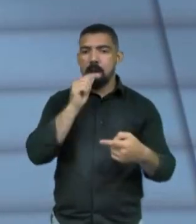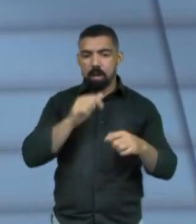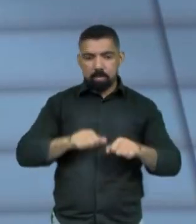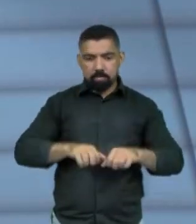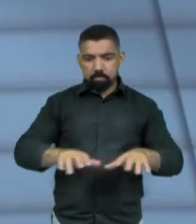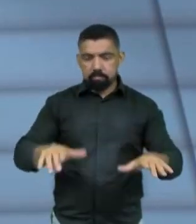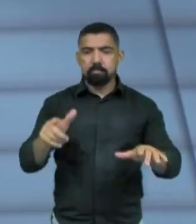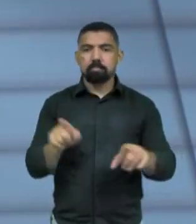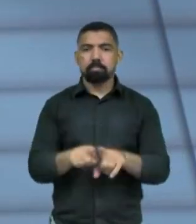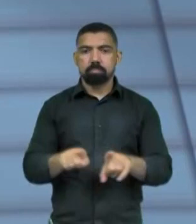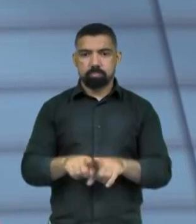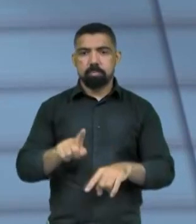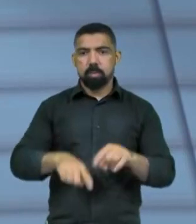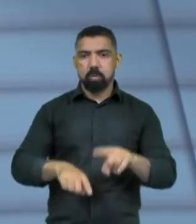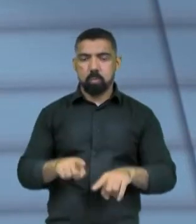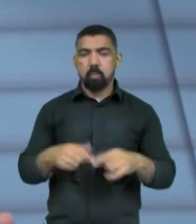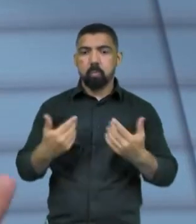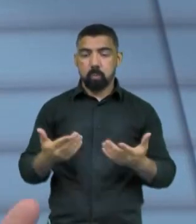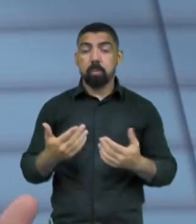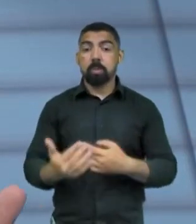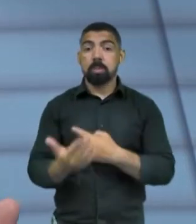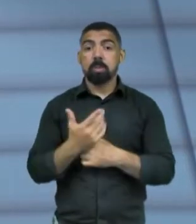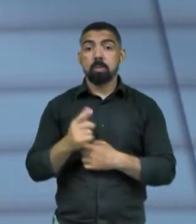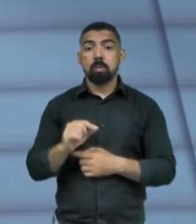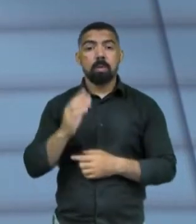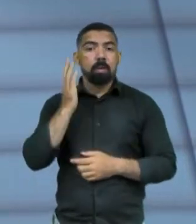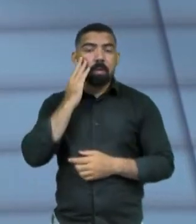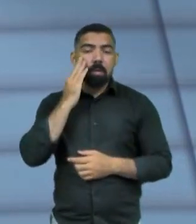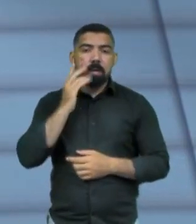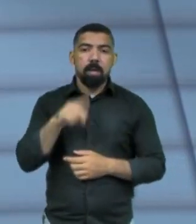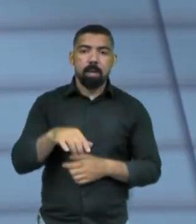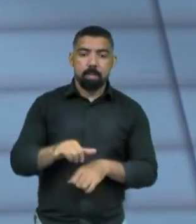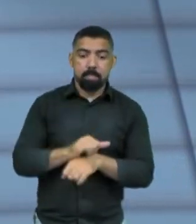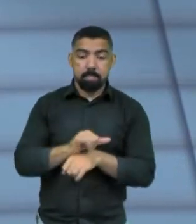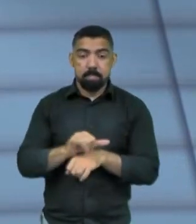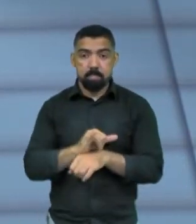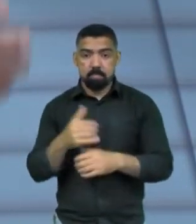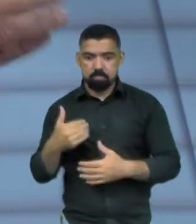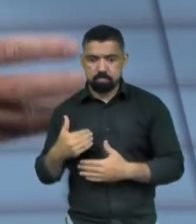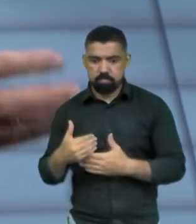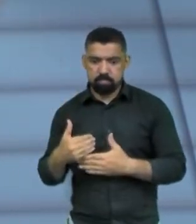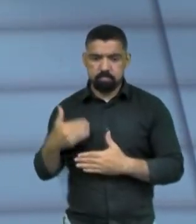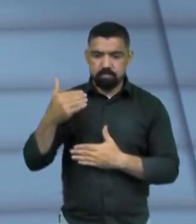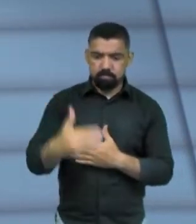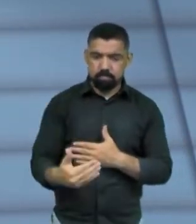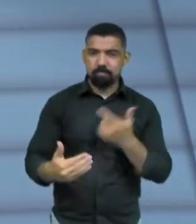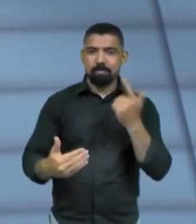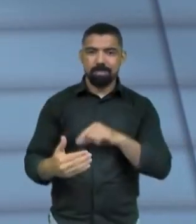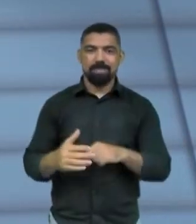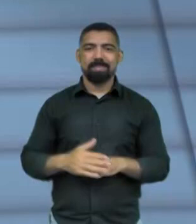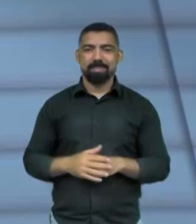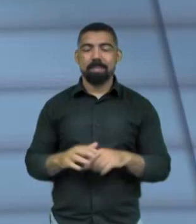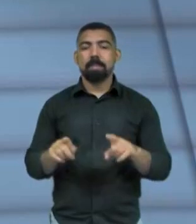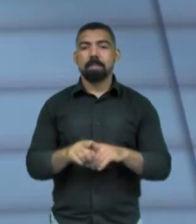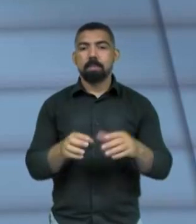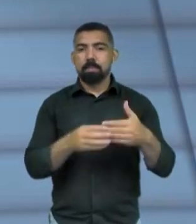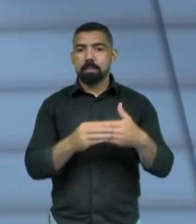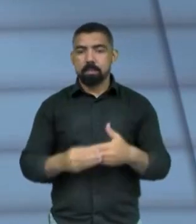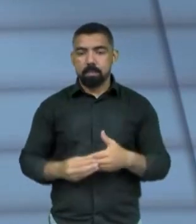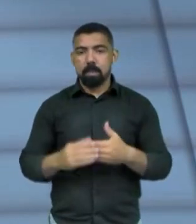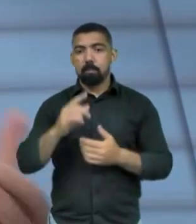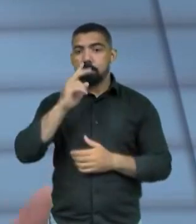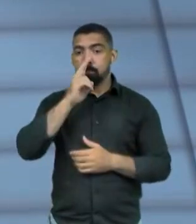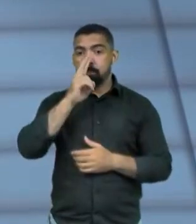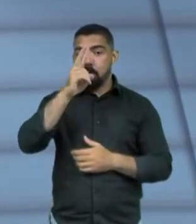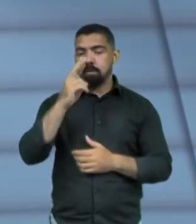outras, que fazem com que a gente consiga aí estar preparado para o grande salto. E traz também esse grande desafio da